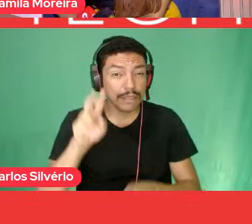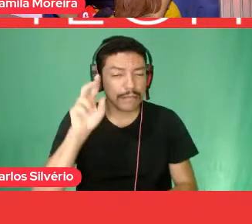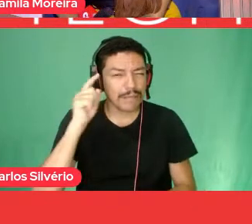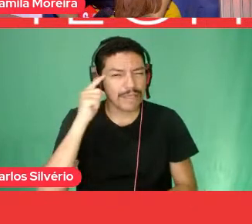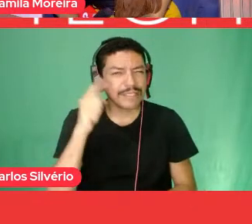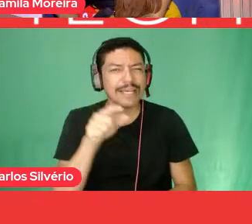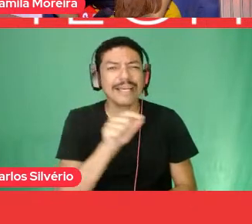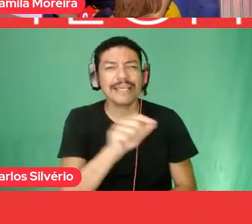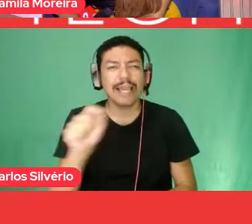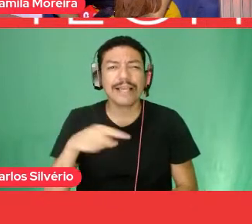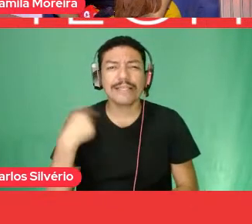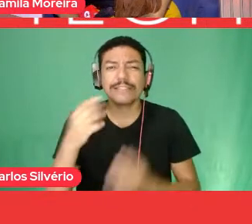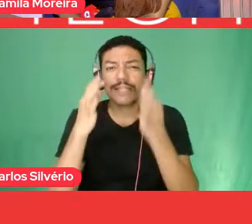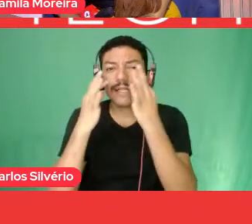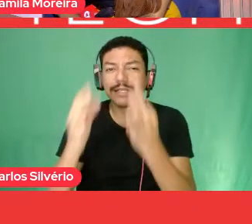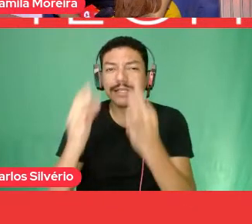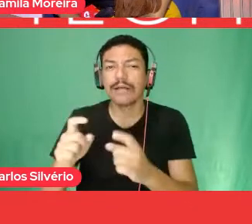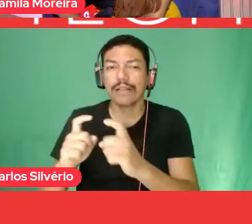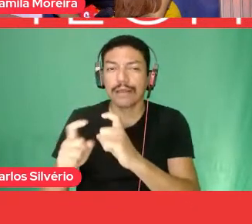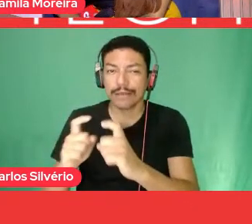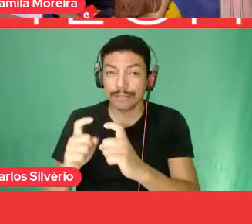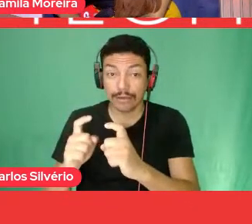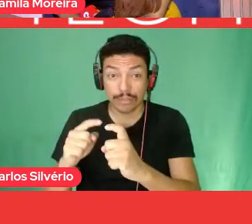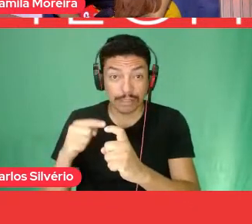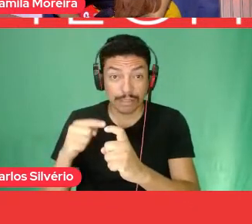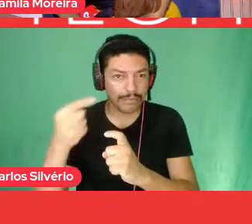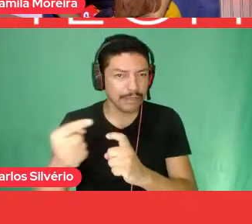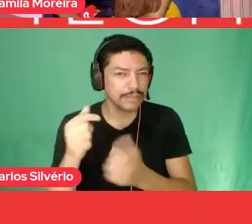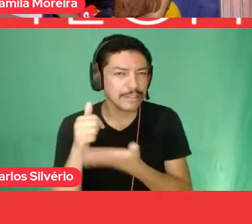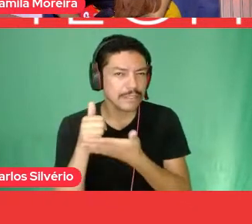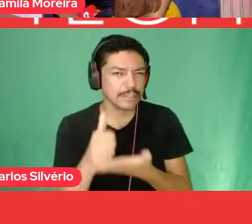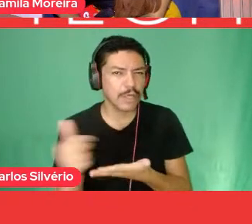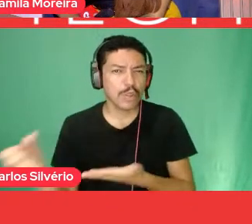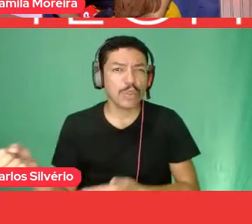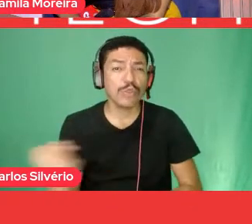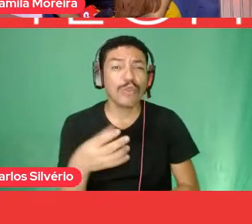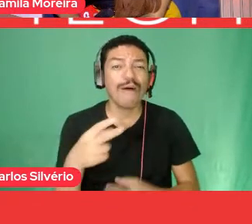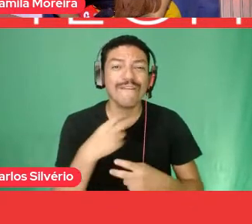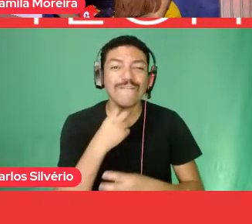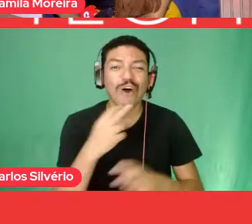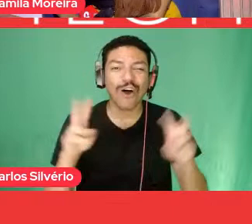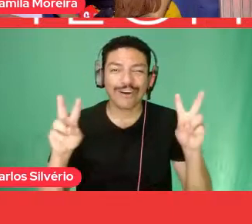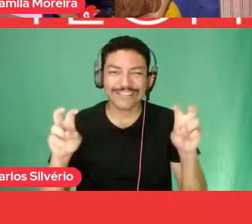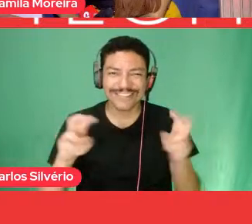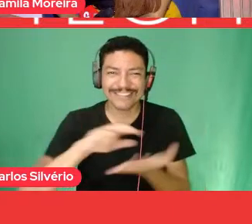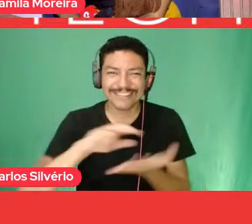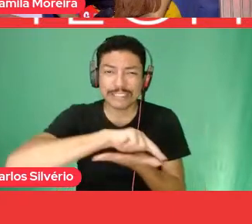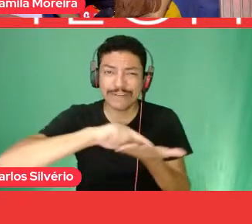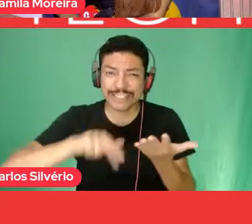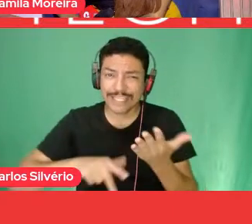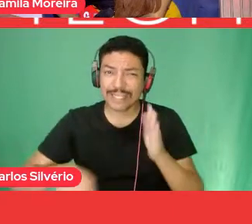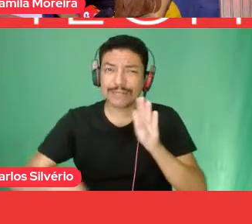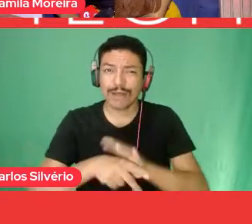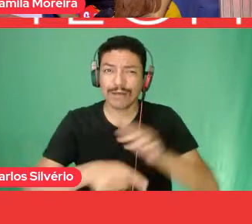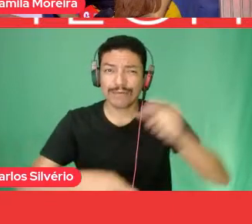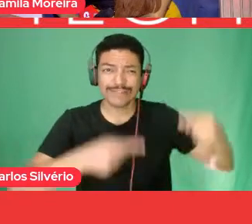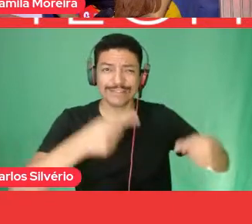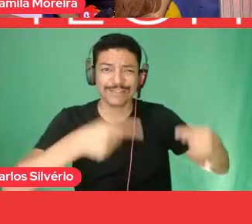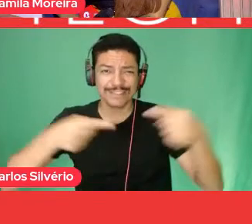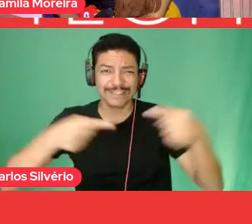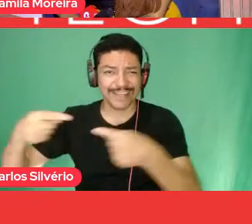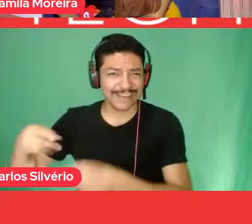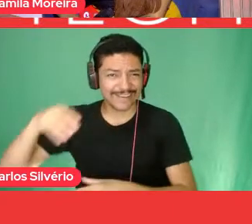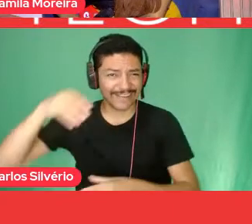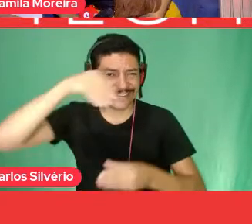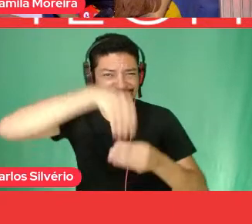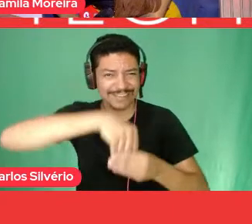numa reunião para que na próxima a gente traga novas vozes, né, mais diversidade para essas discussões, né? Então,